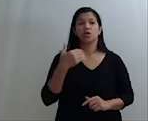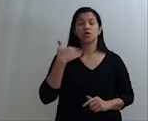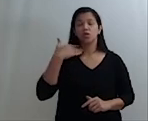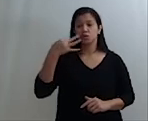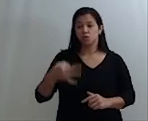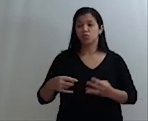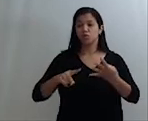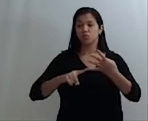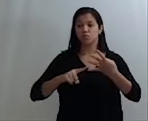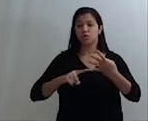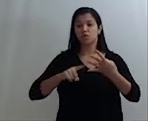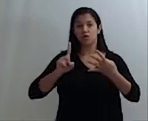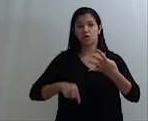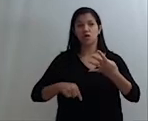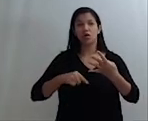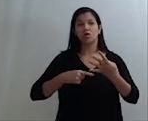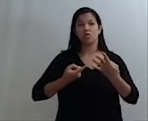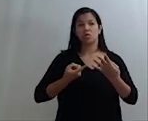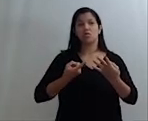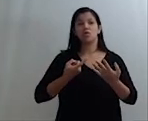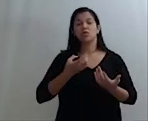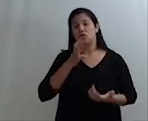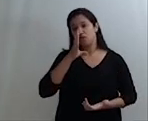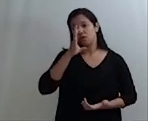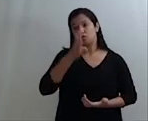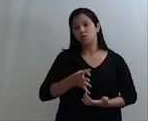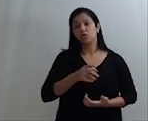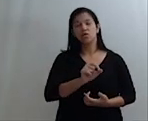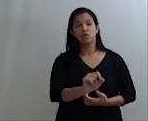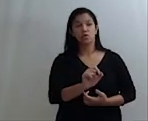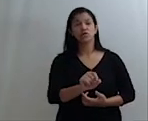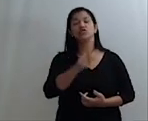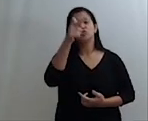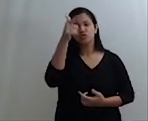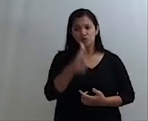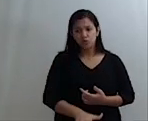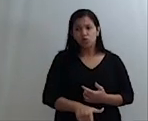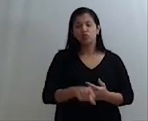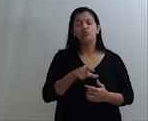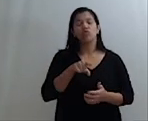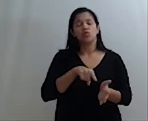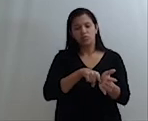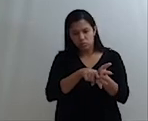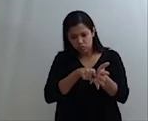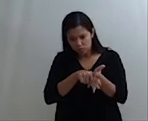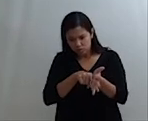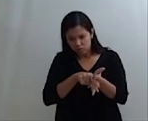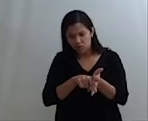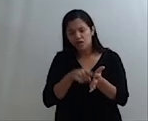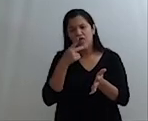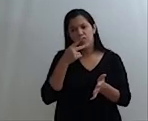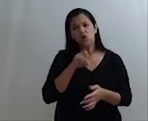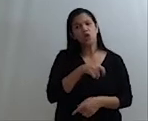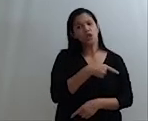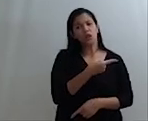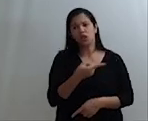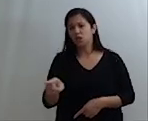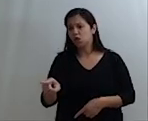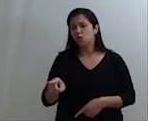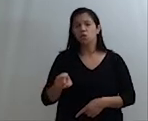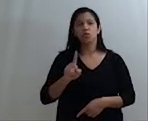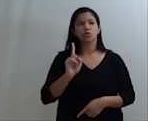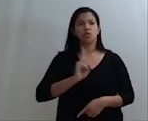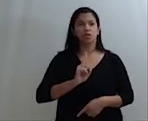processante mais uma vez examinou e negou o Abas corpes e diz o seguinte vou ler só mais um trechinho com efeito